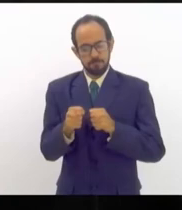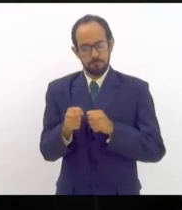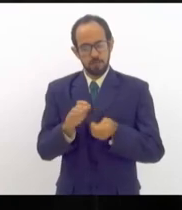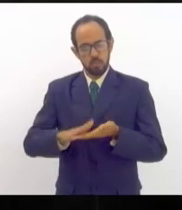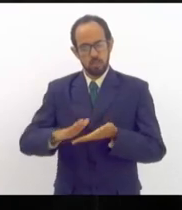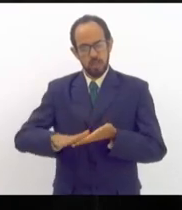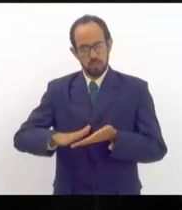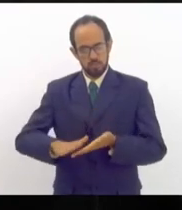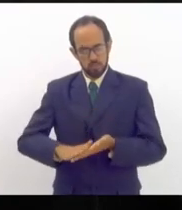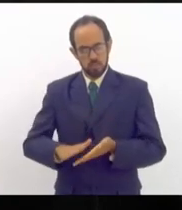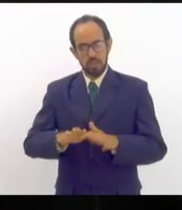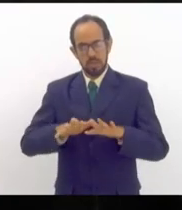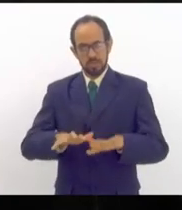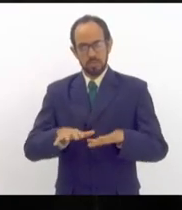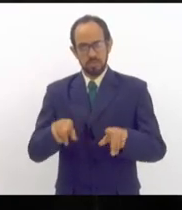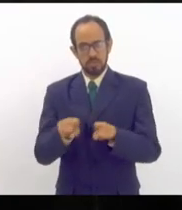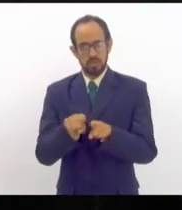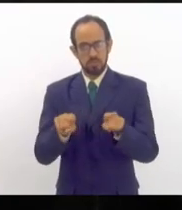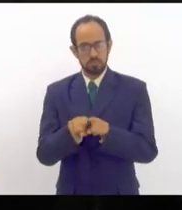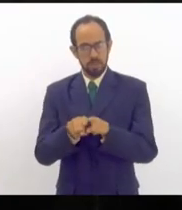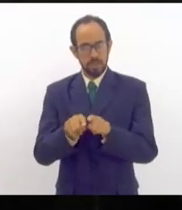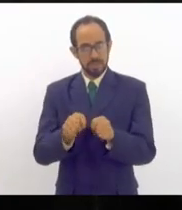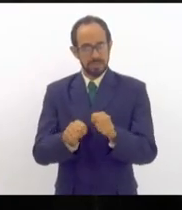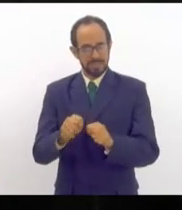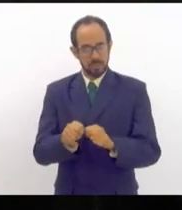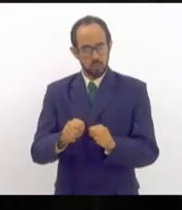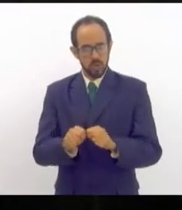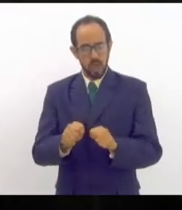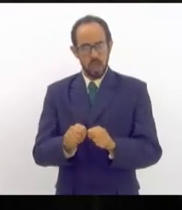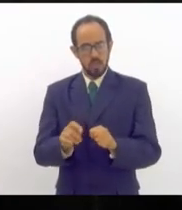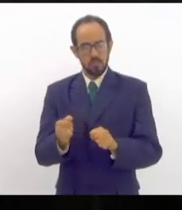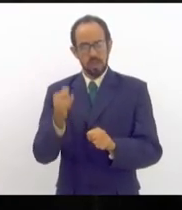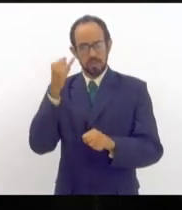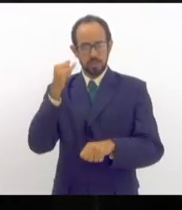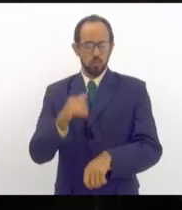E com isso segurar a inflação ora